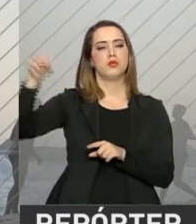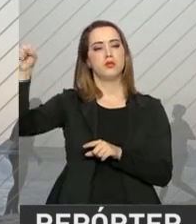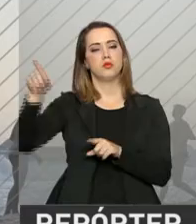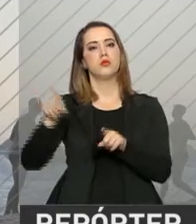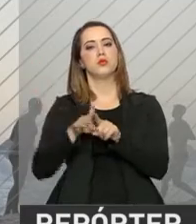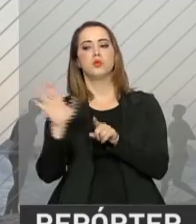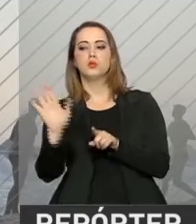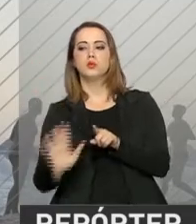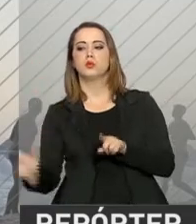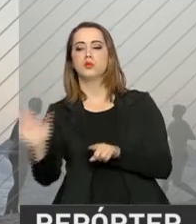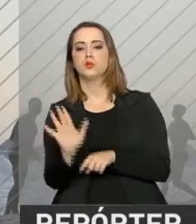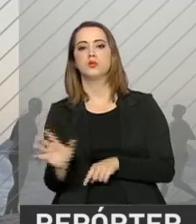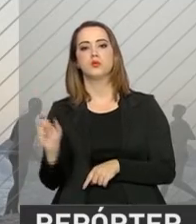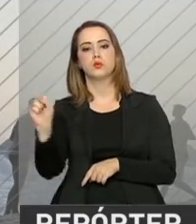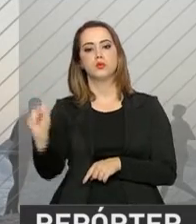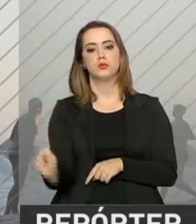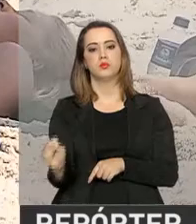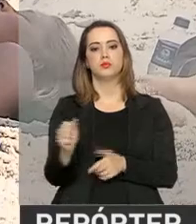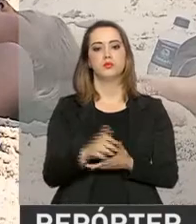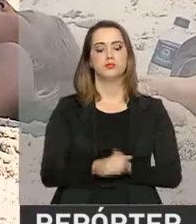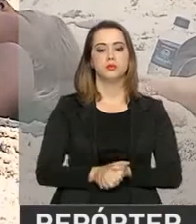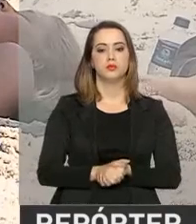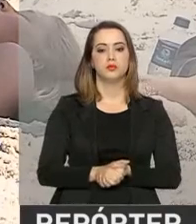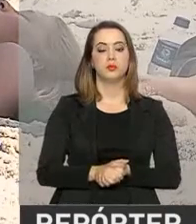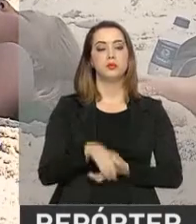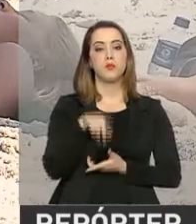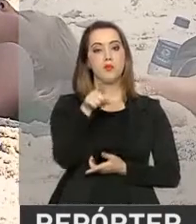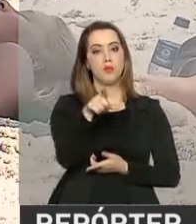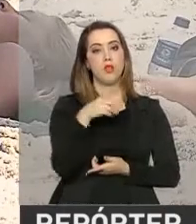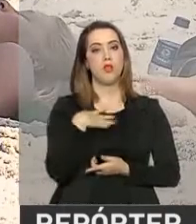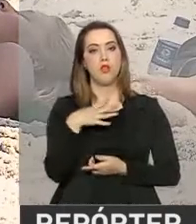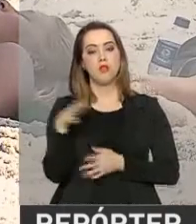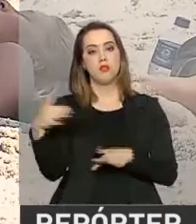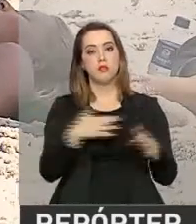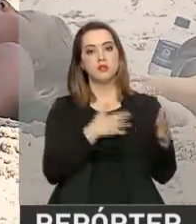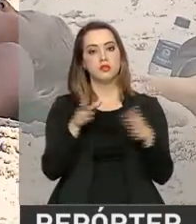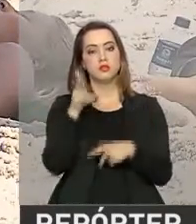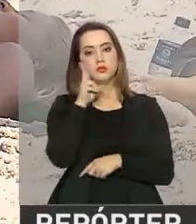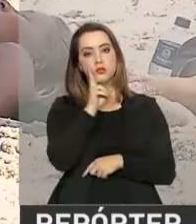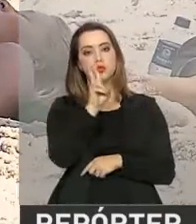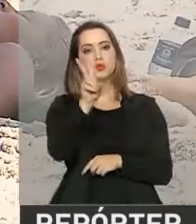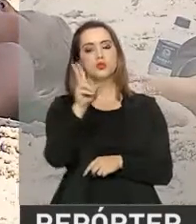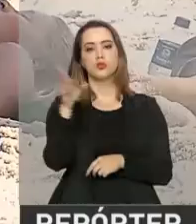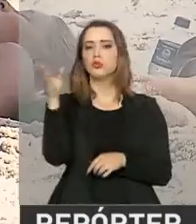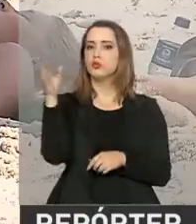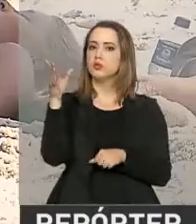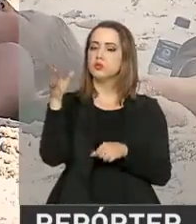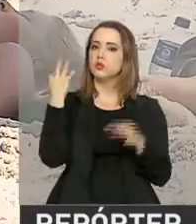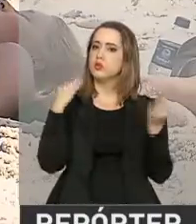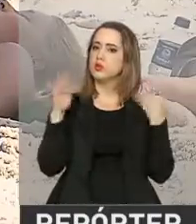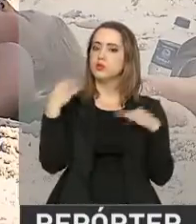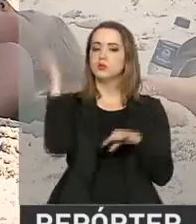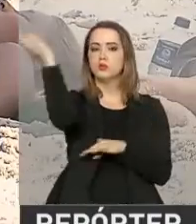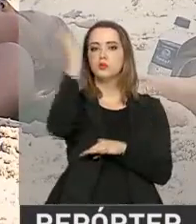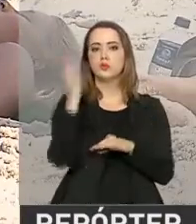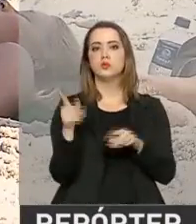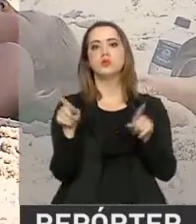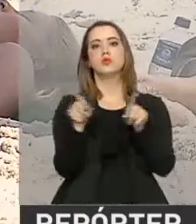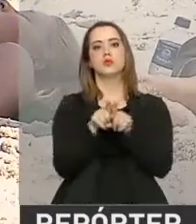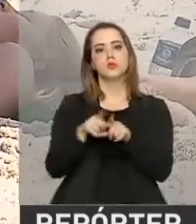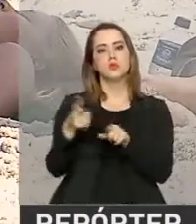Sul, com 15,7%. Nas ruas é fácil ver que os turistas brasileiros e estrangeiros